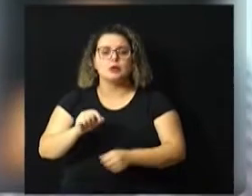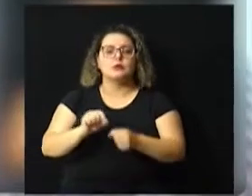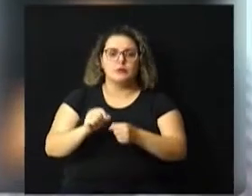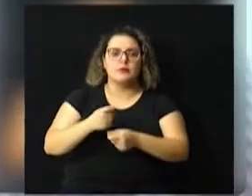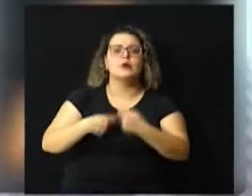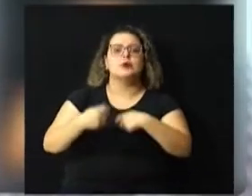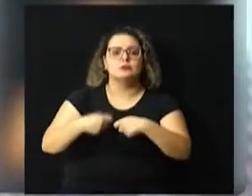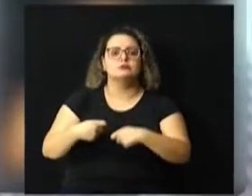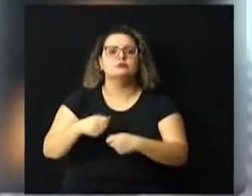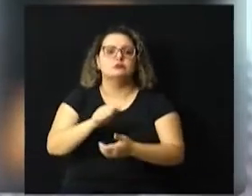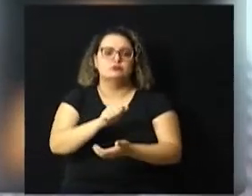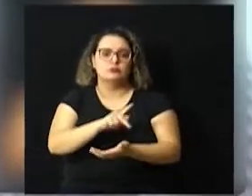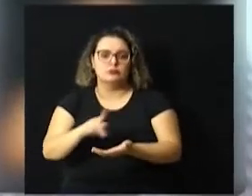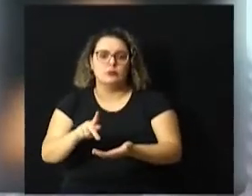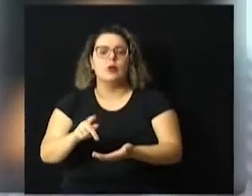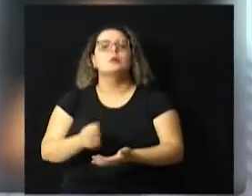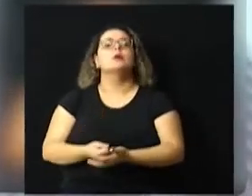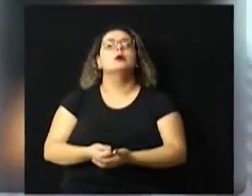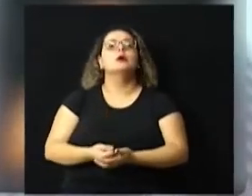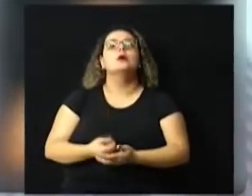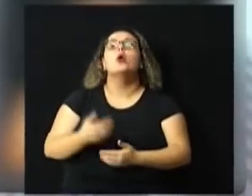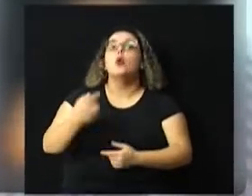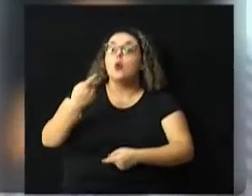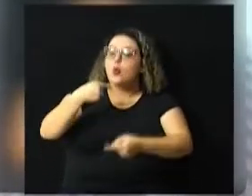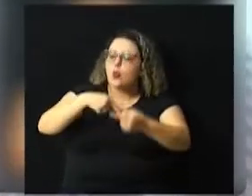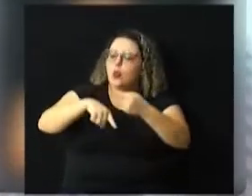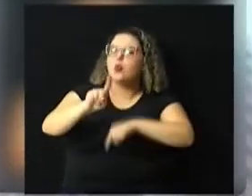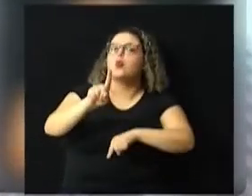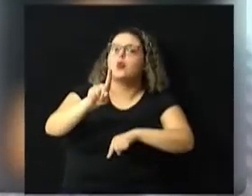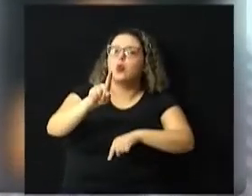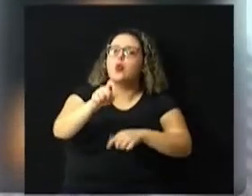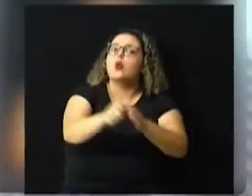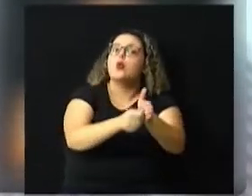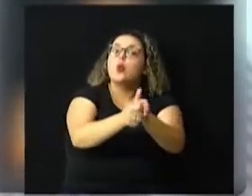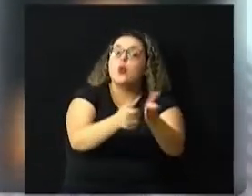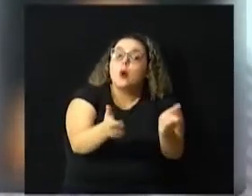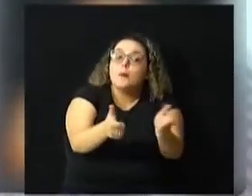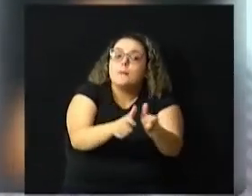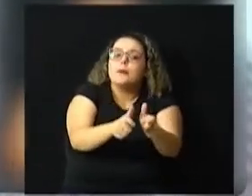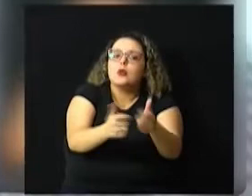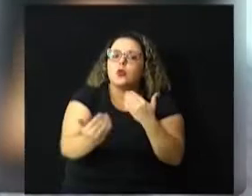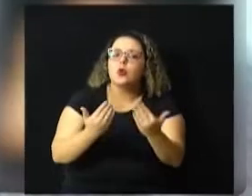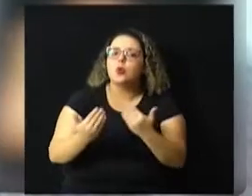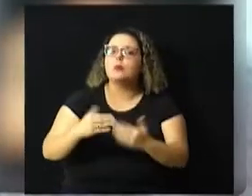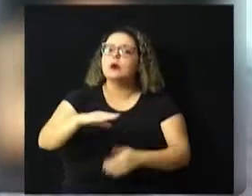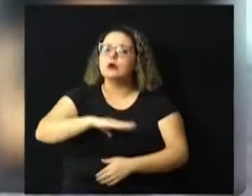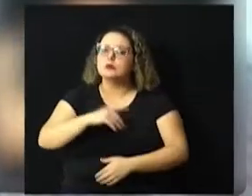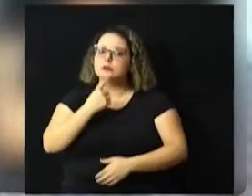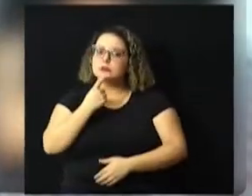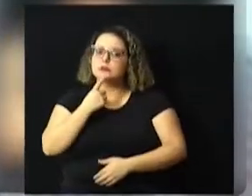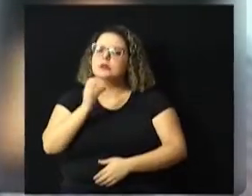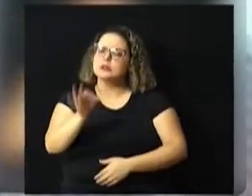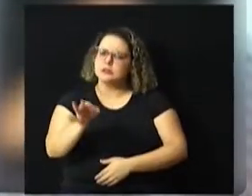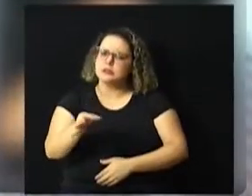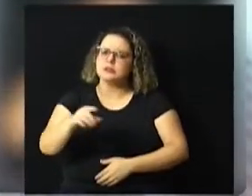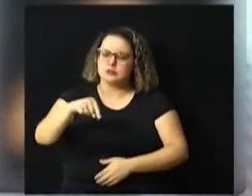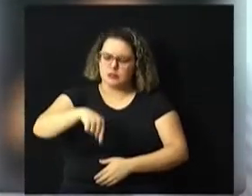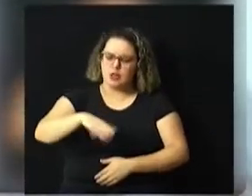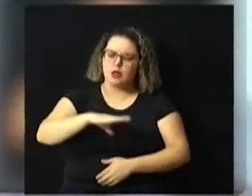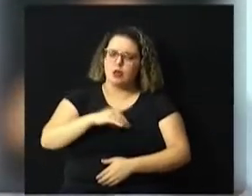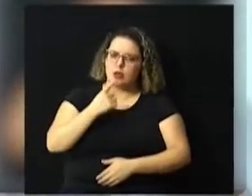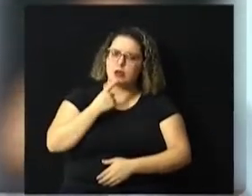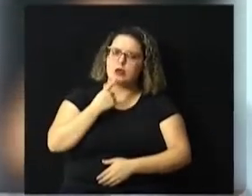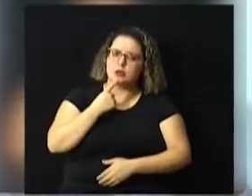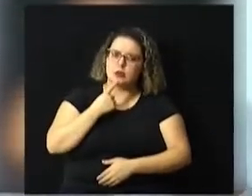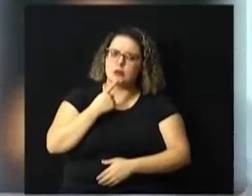a administração desse aplicativo. Repito, tem sido sucesso numa cidade de um porte menor do que a nossa cidade. Eu tenho certeza